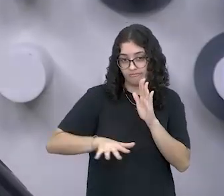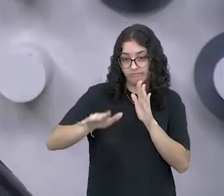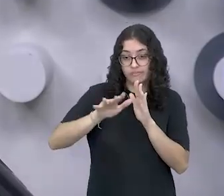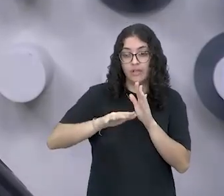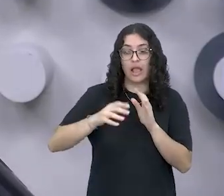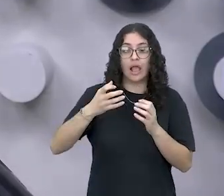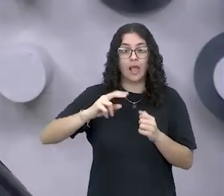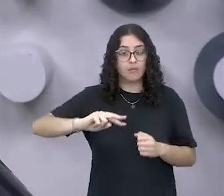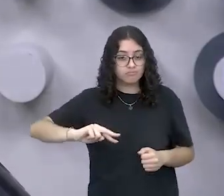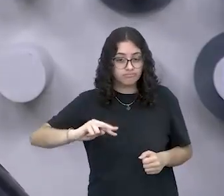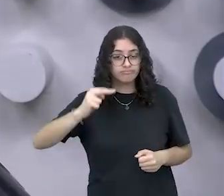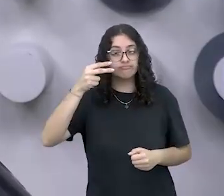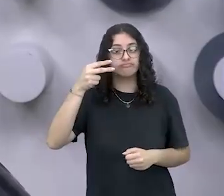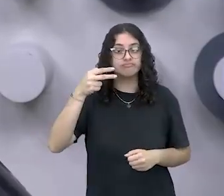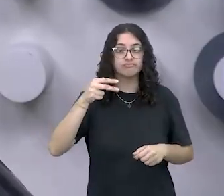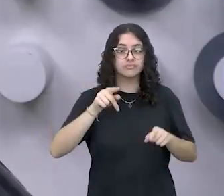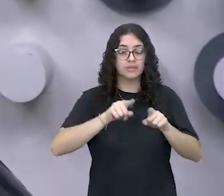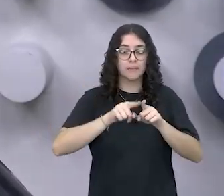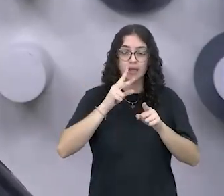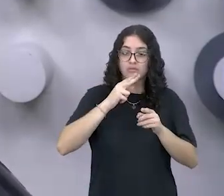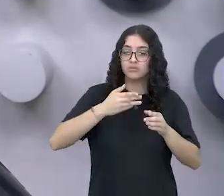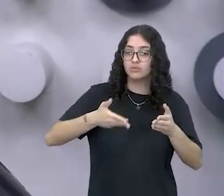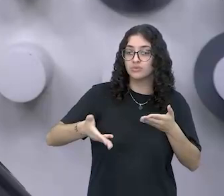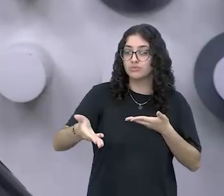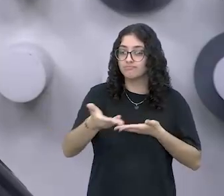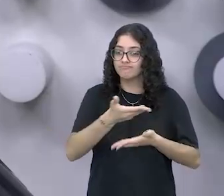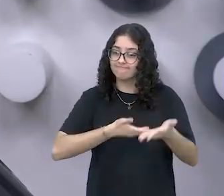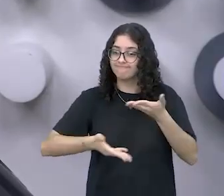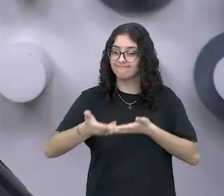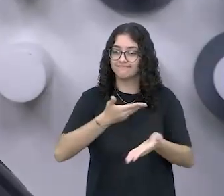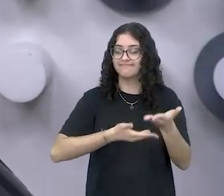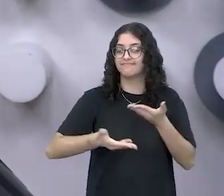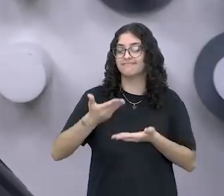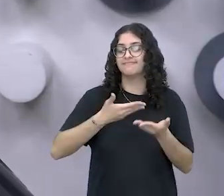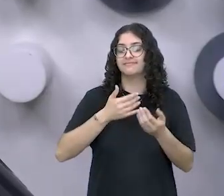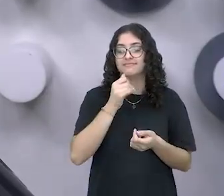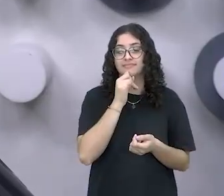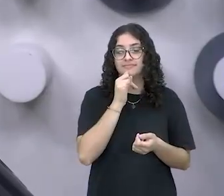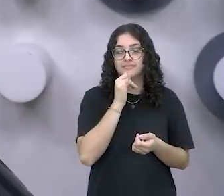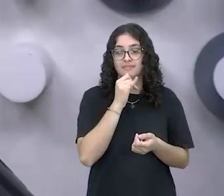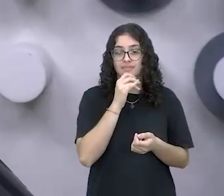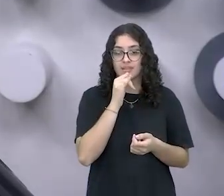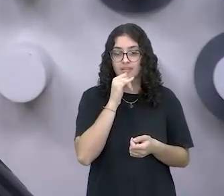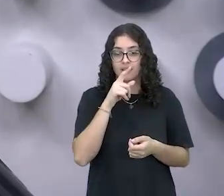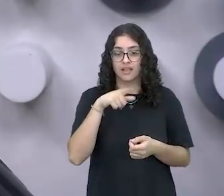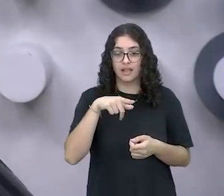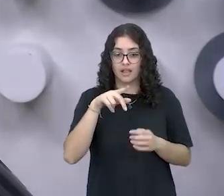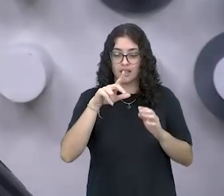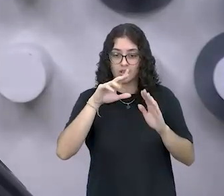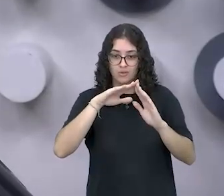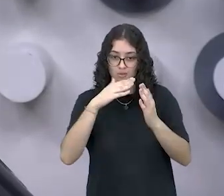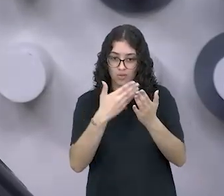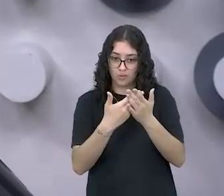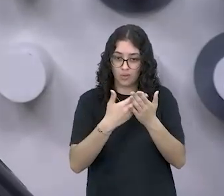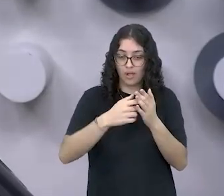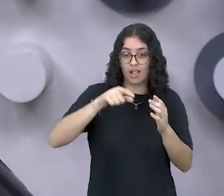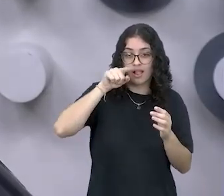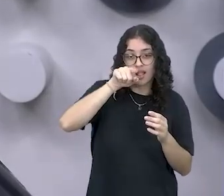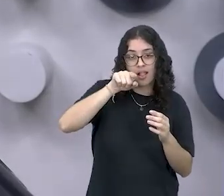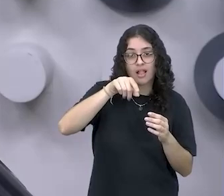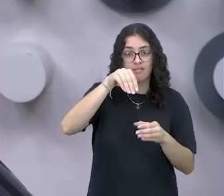à multiplicação, em relação a essa troca, como ele coloca, horizontal lá na escola, entre os